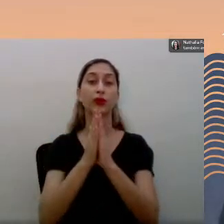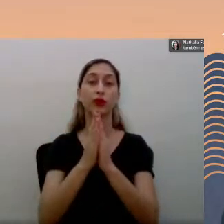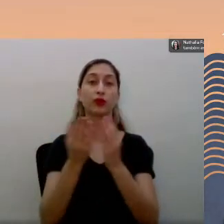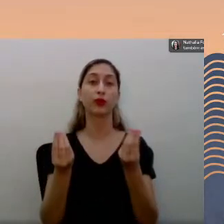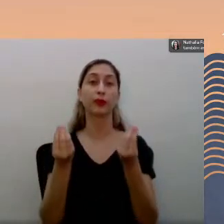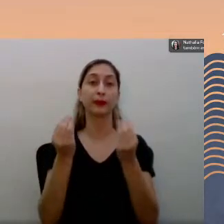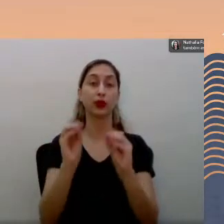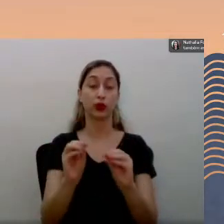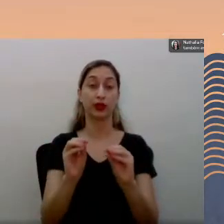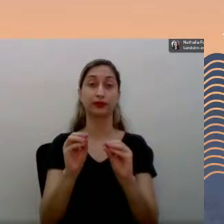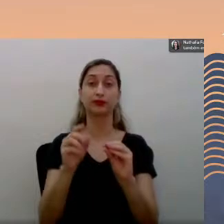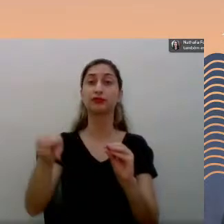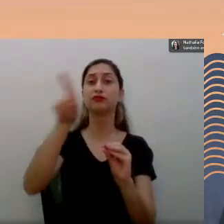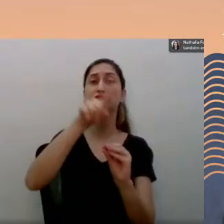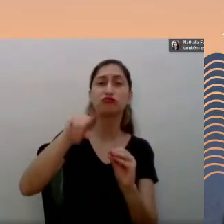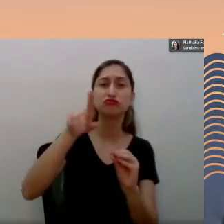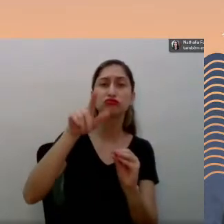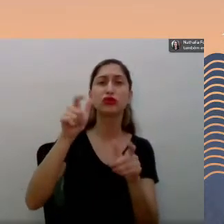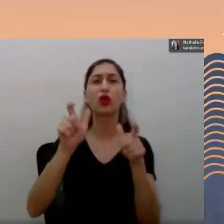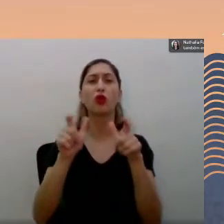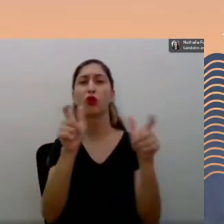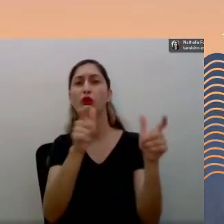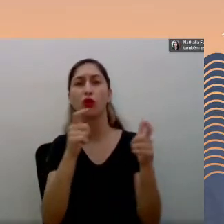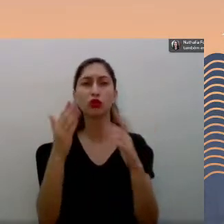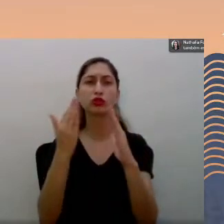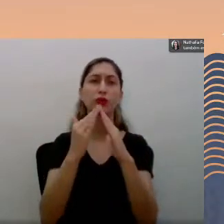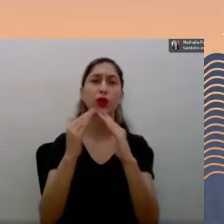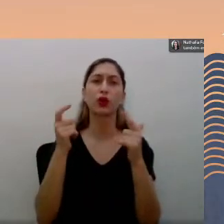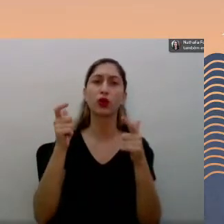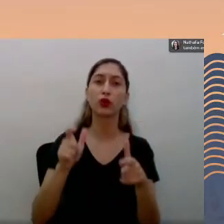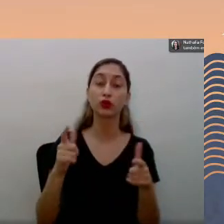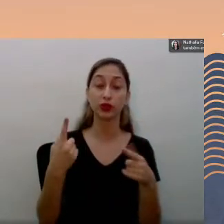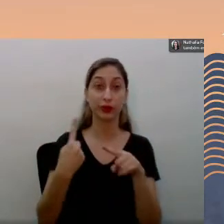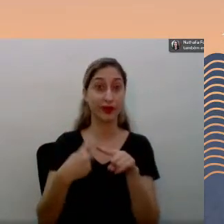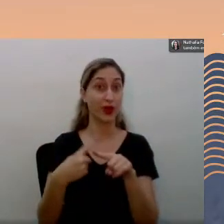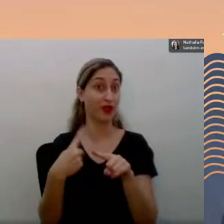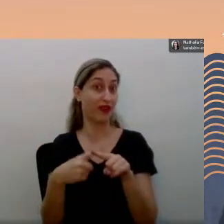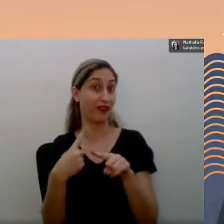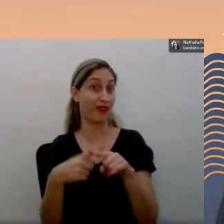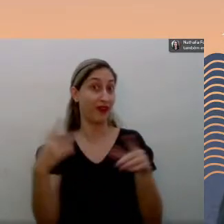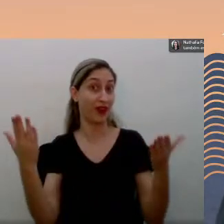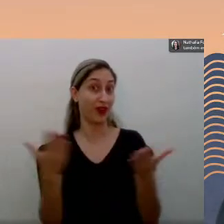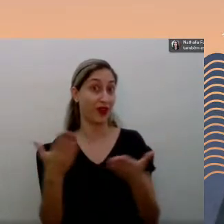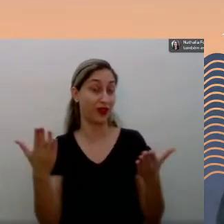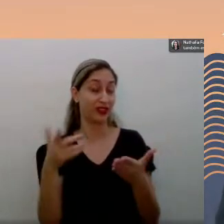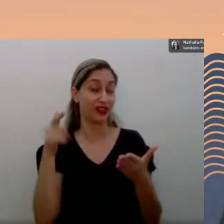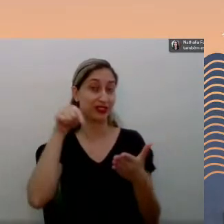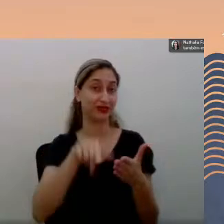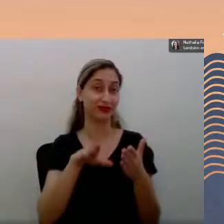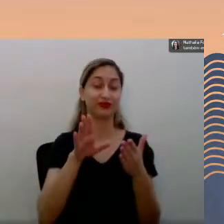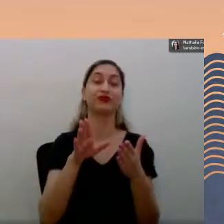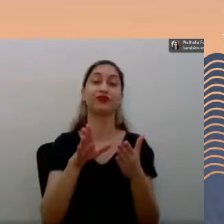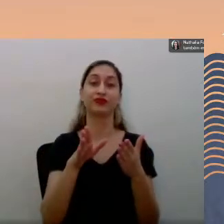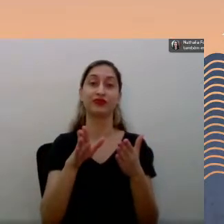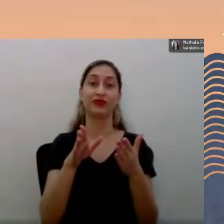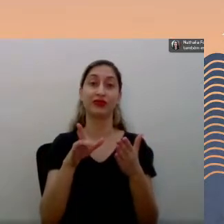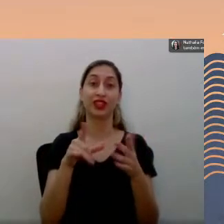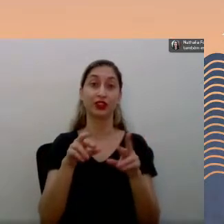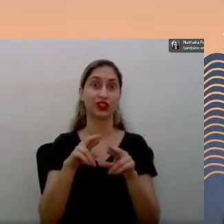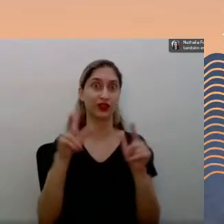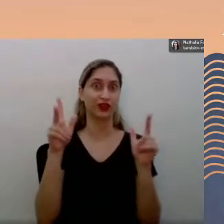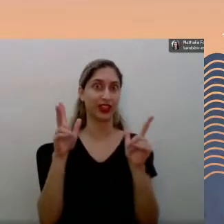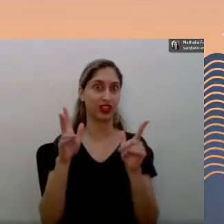né quem tá aqui de onde é que você são né Porque hoje a nossa sessão ela vai ela é um pouquinho diferente